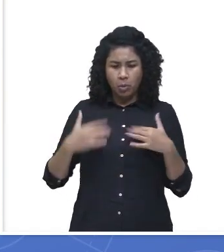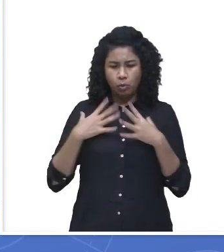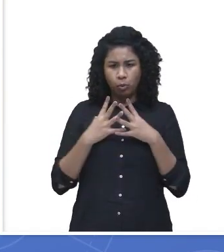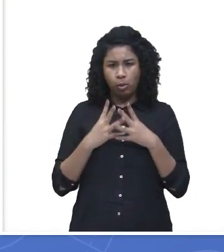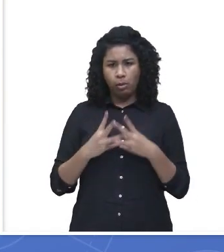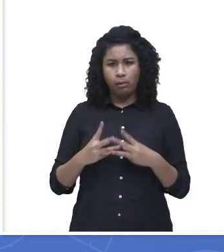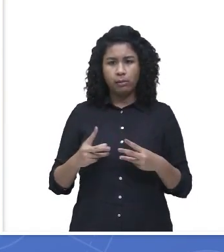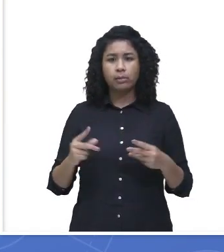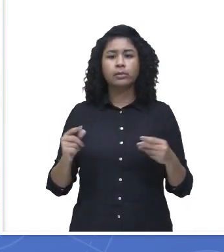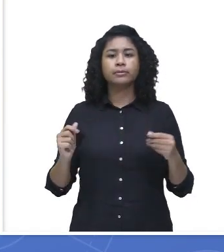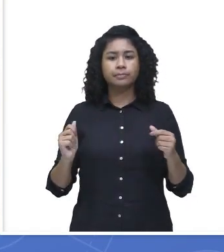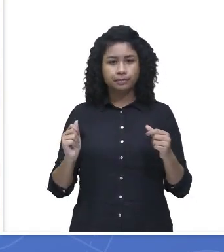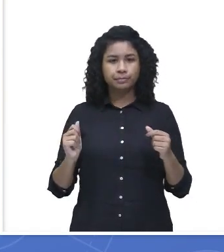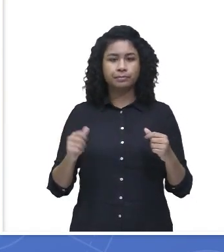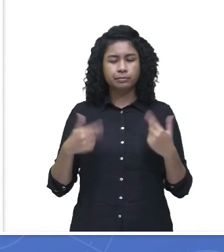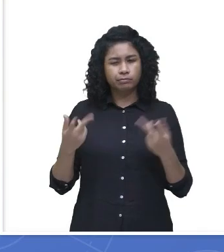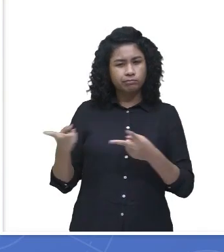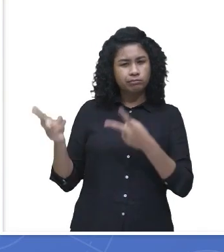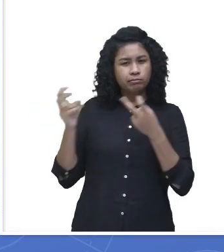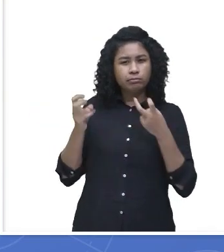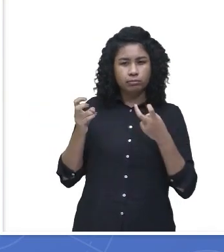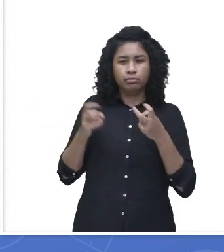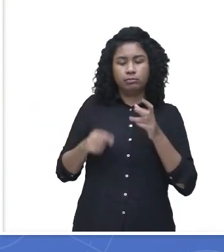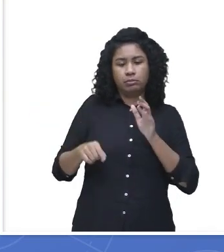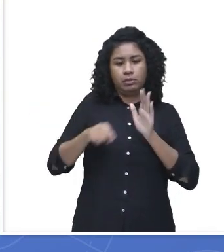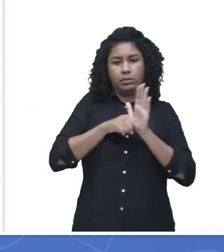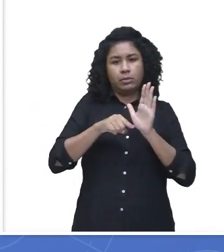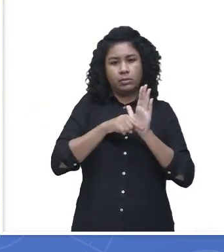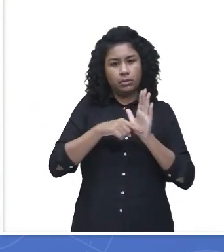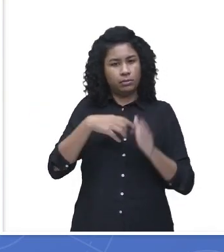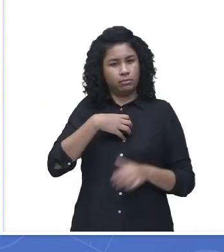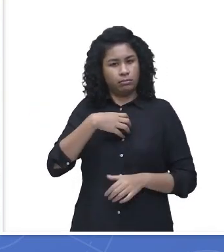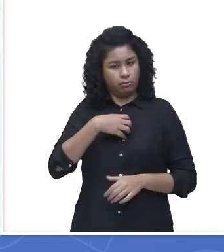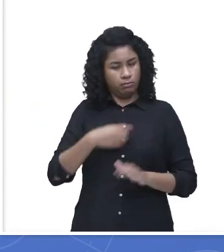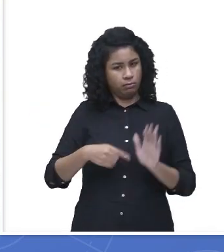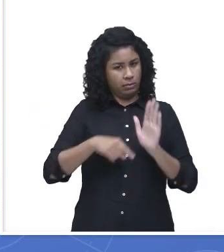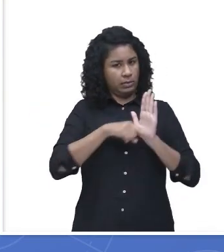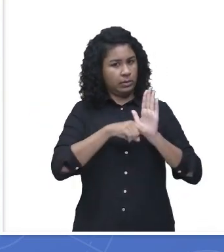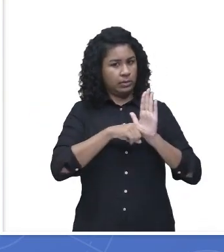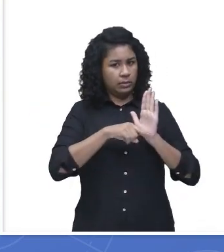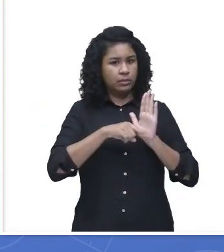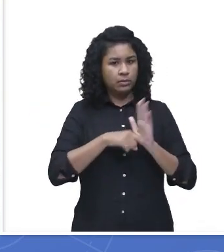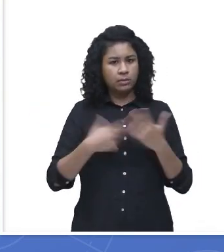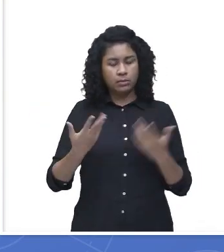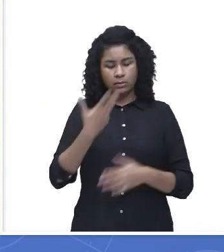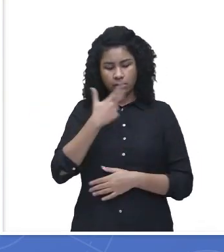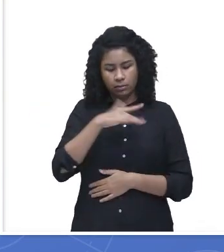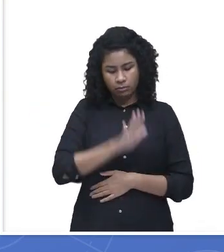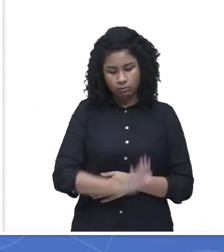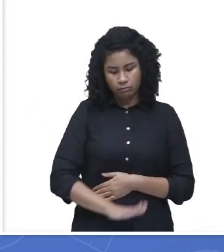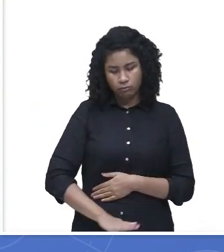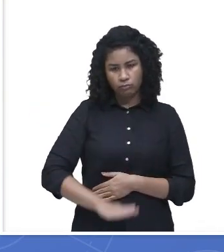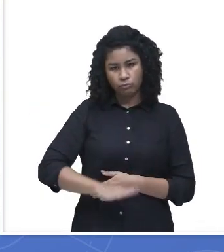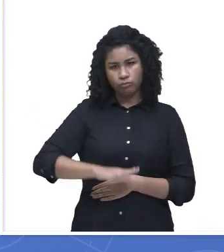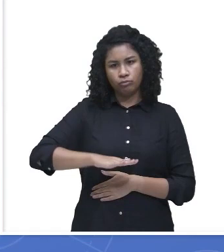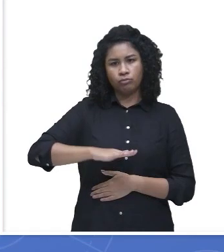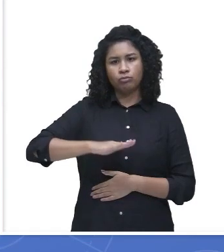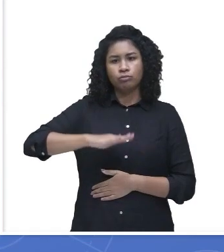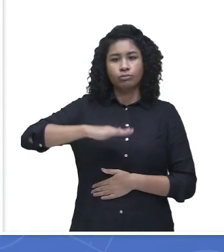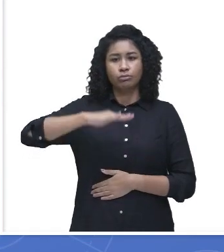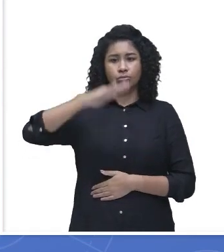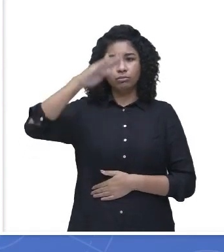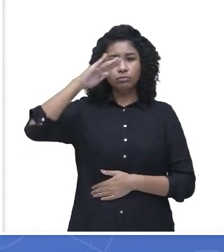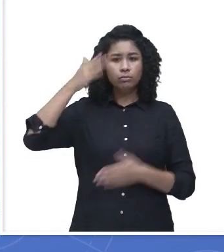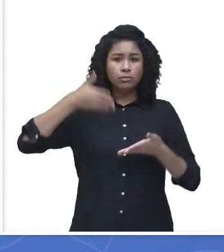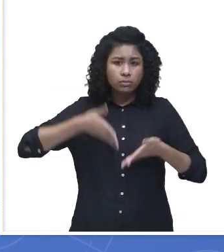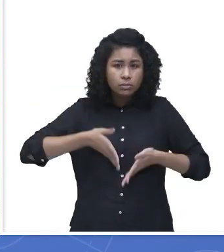gente tem aí um tom negativo, a gente percebe no poema que ele vai da sua infância, né, desde a sua origem, o seu